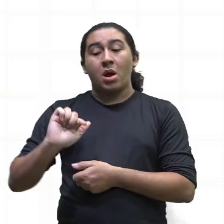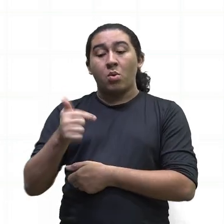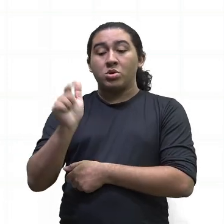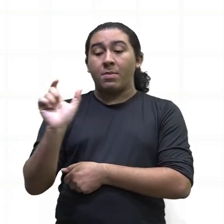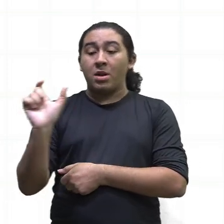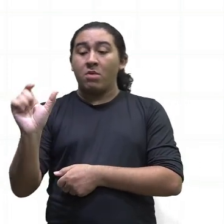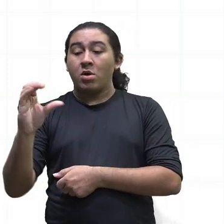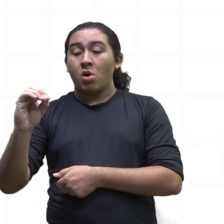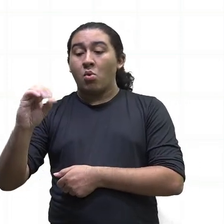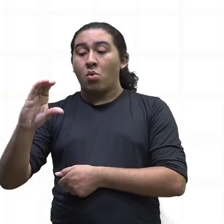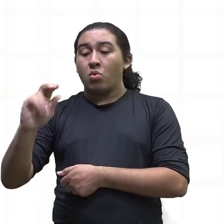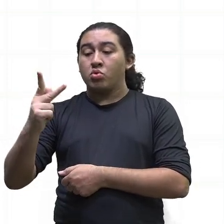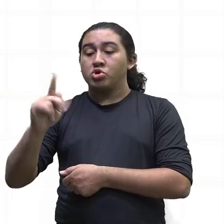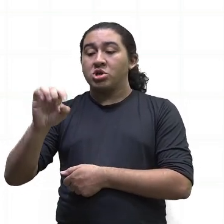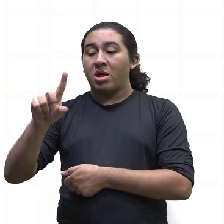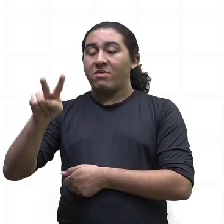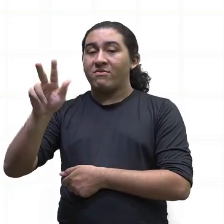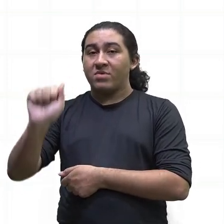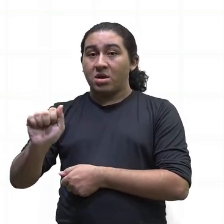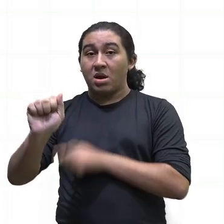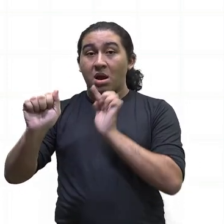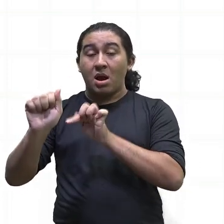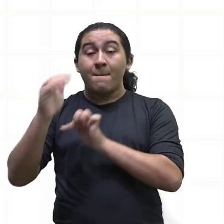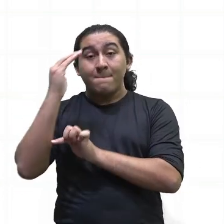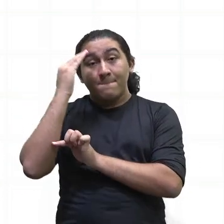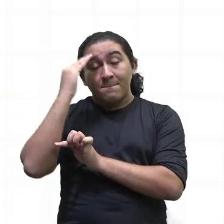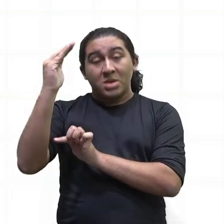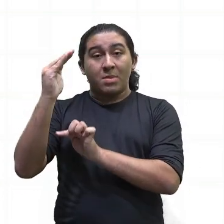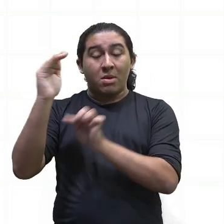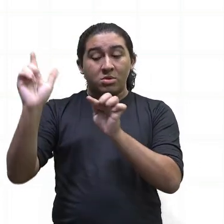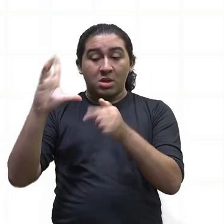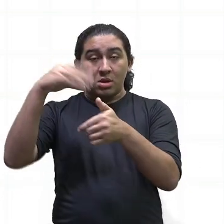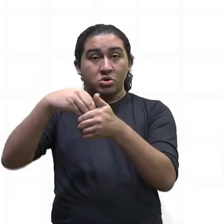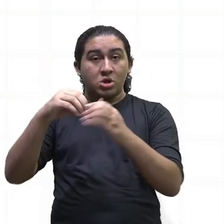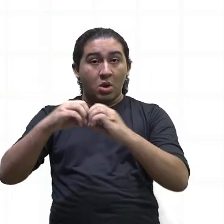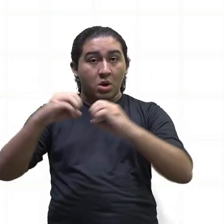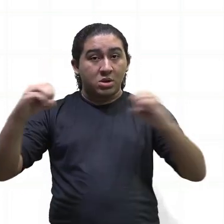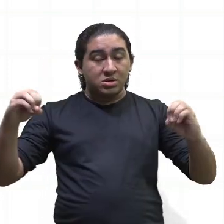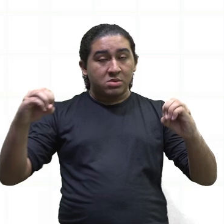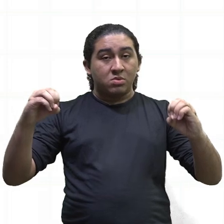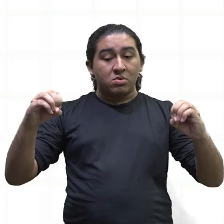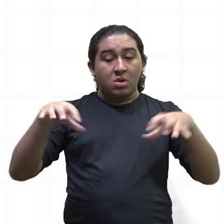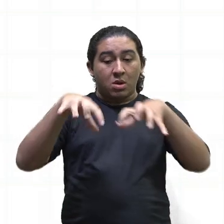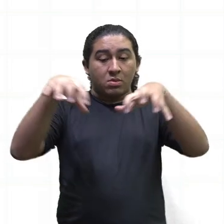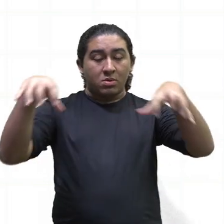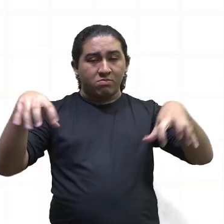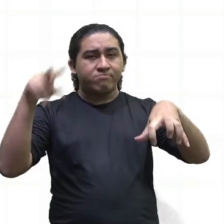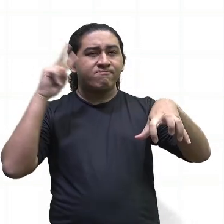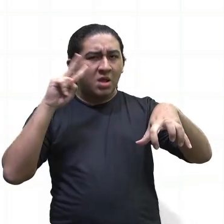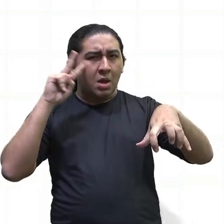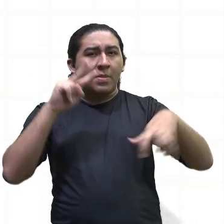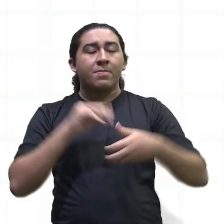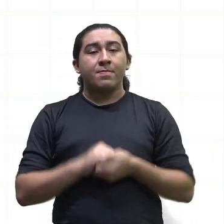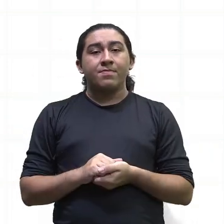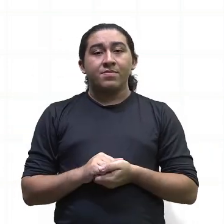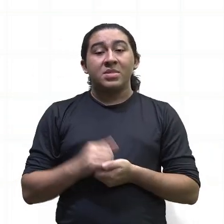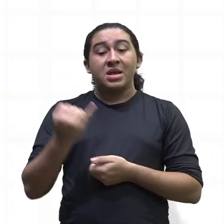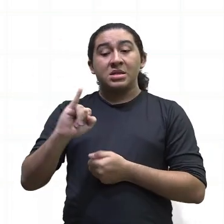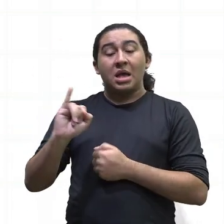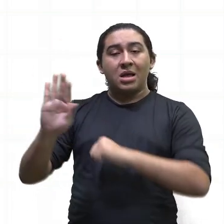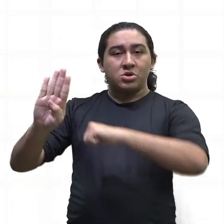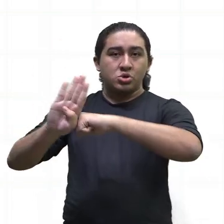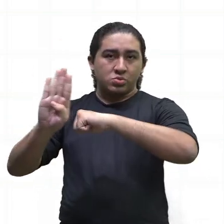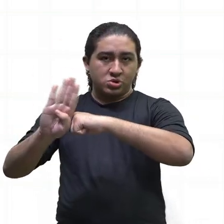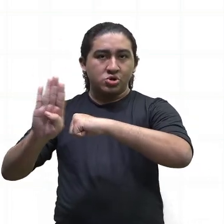o núcleo do nosso sintagma. Nós acabamos de falar que no sintagma nominal, o que